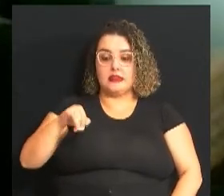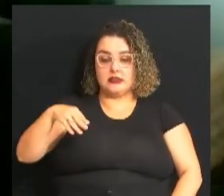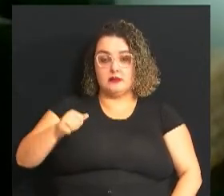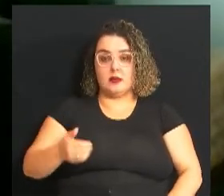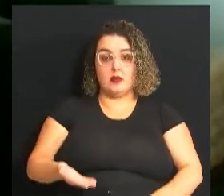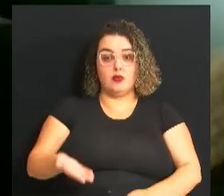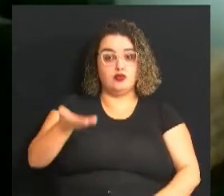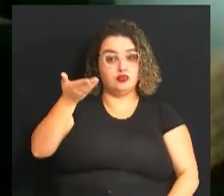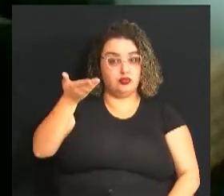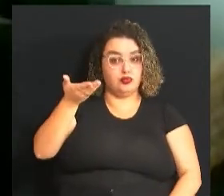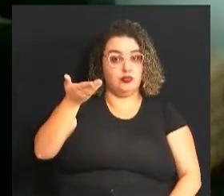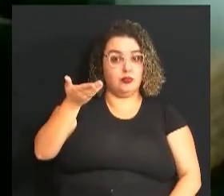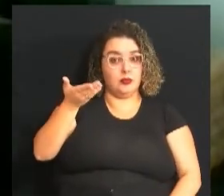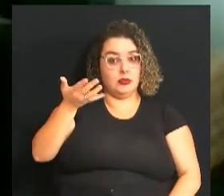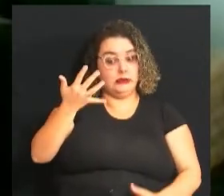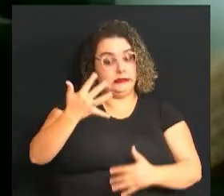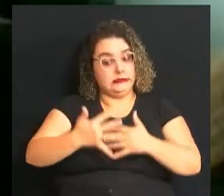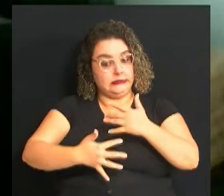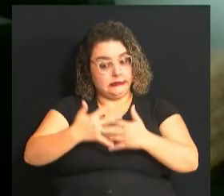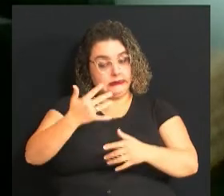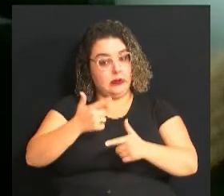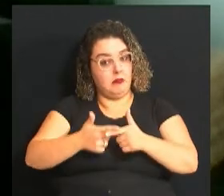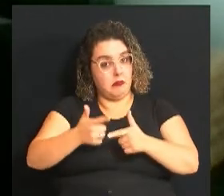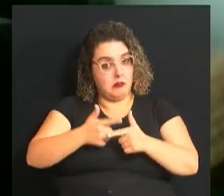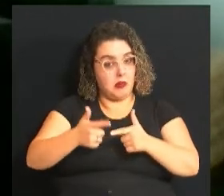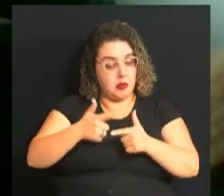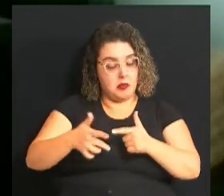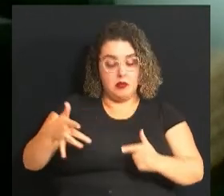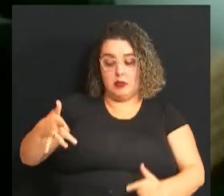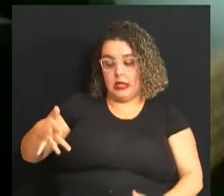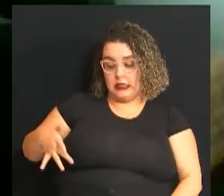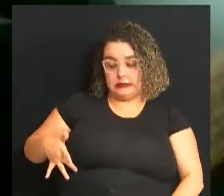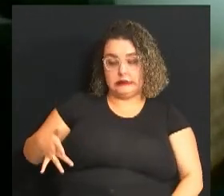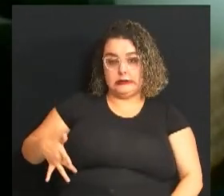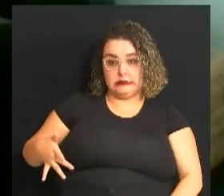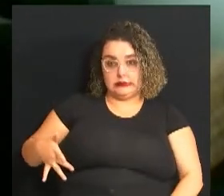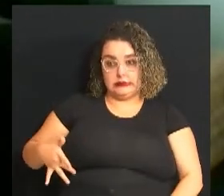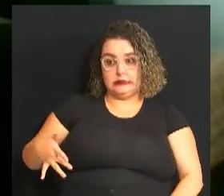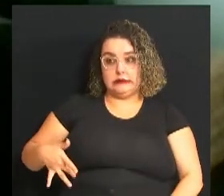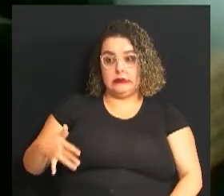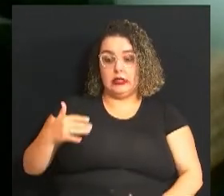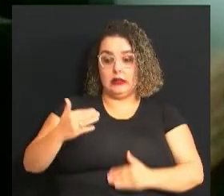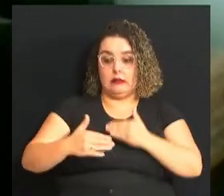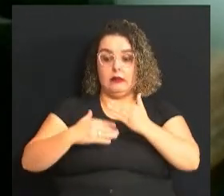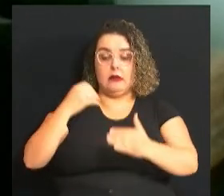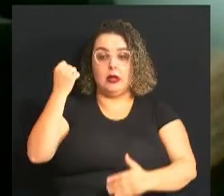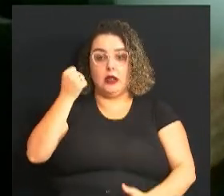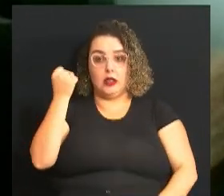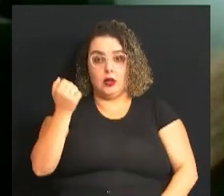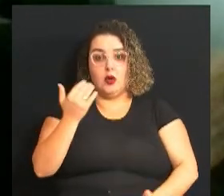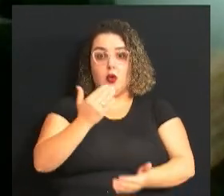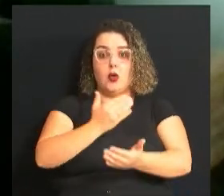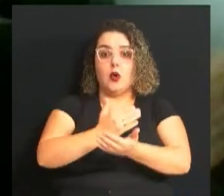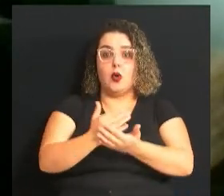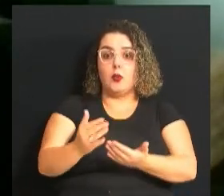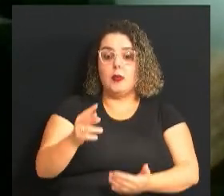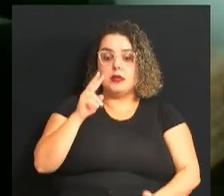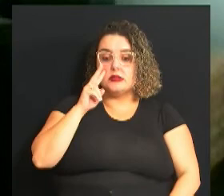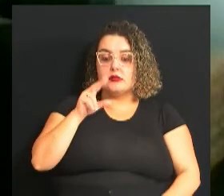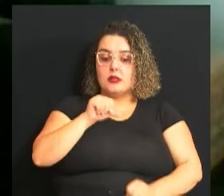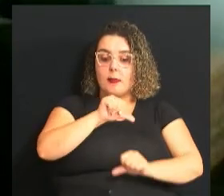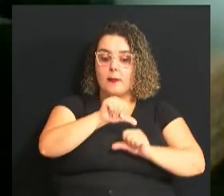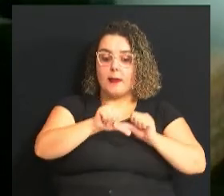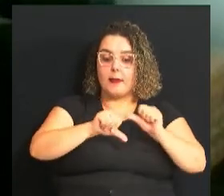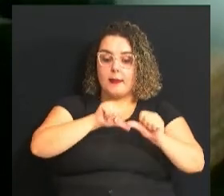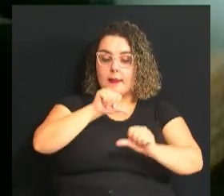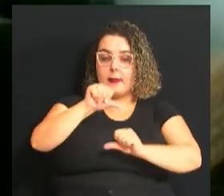sinal de comprometimento no fígado. Na evolução com gravidade, a gente começa a ver alteração em